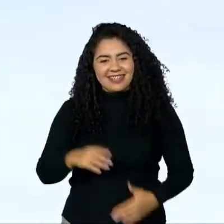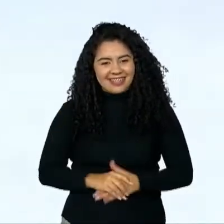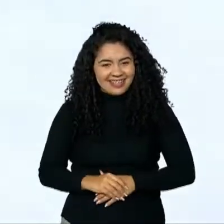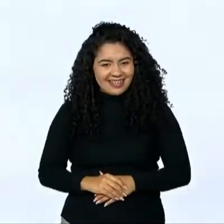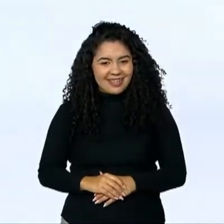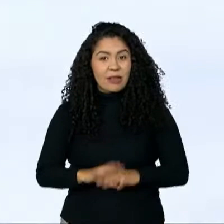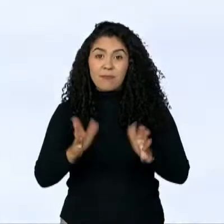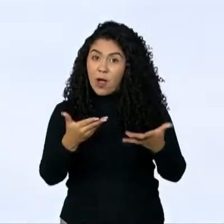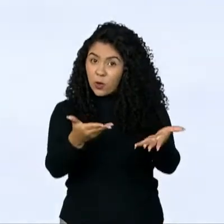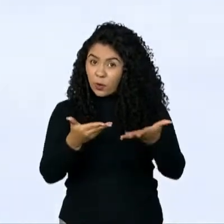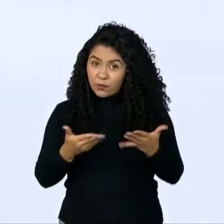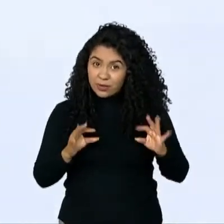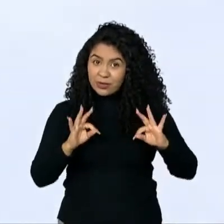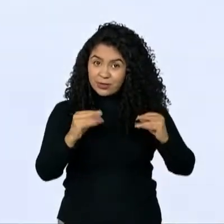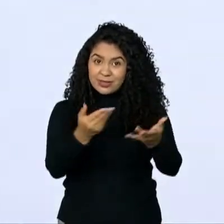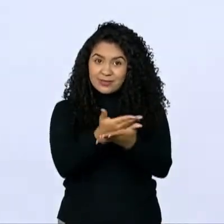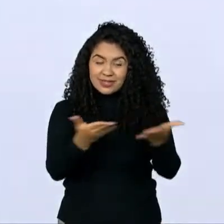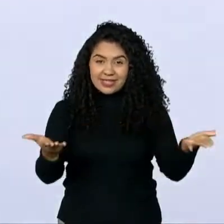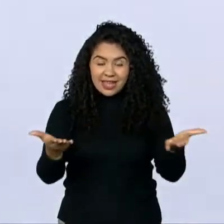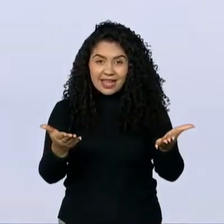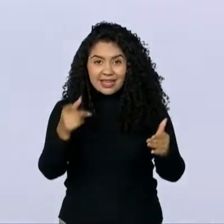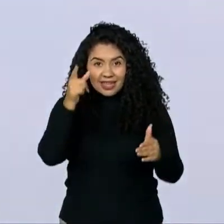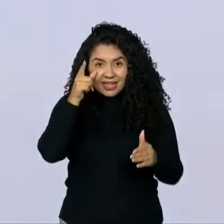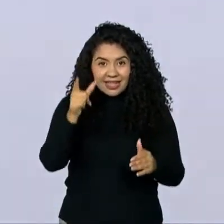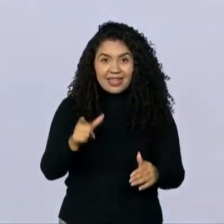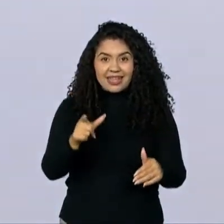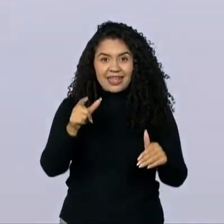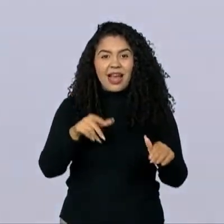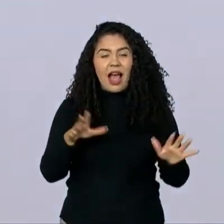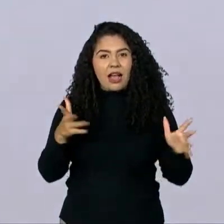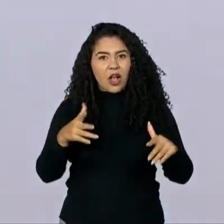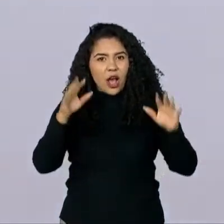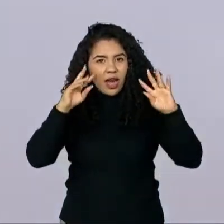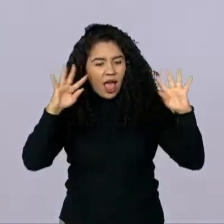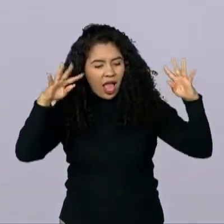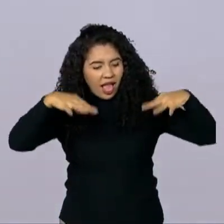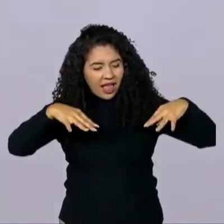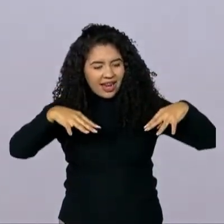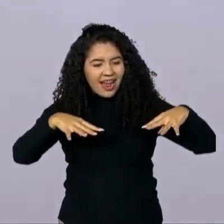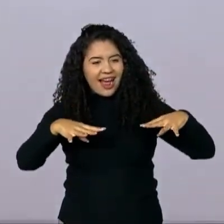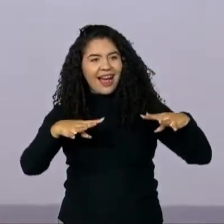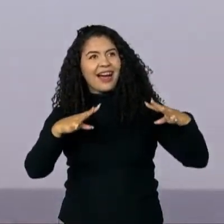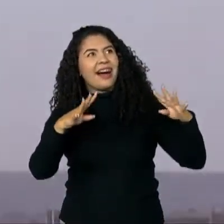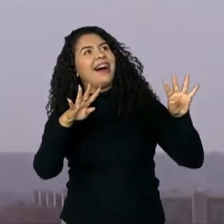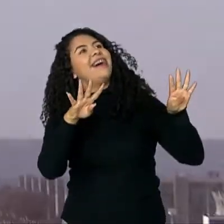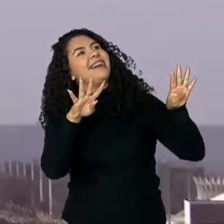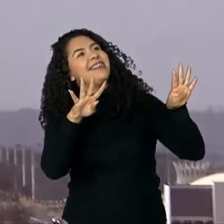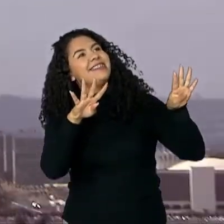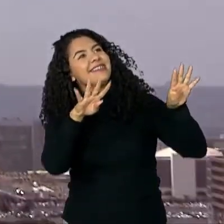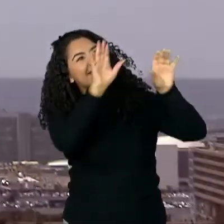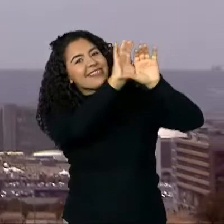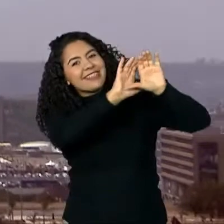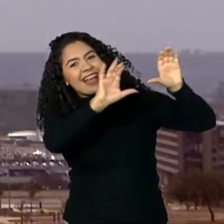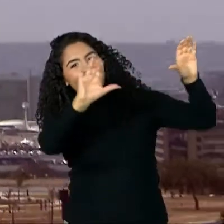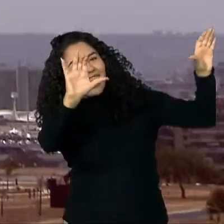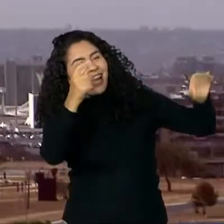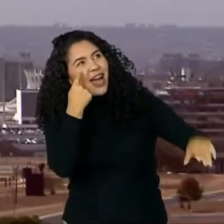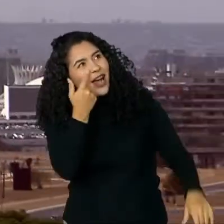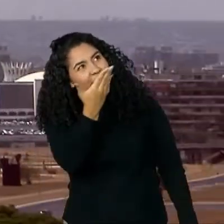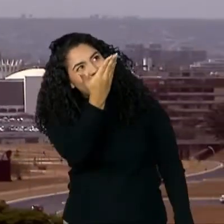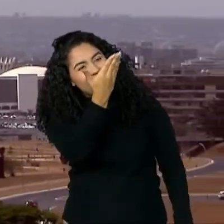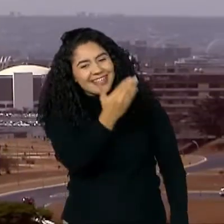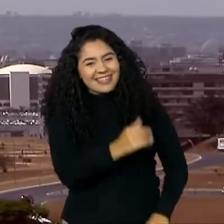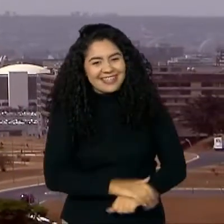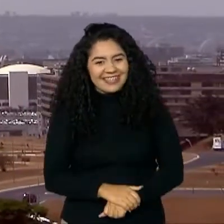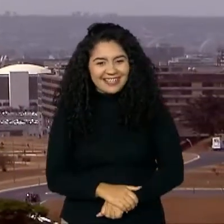aí eu convido a todos a tirar os olhos da avenida e olharem para cima, né? A nossa querida e